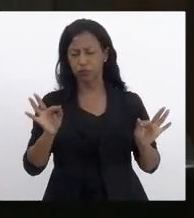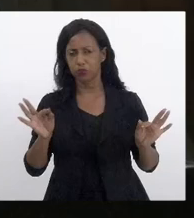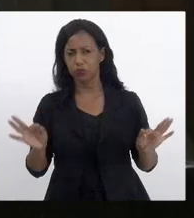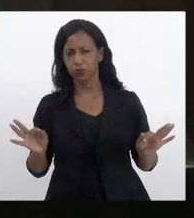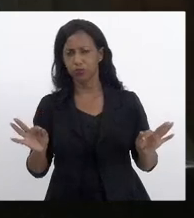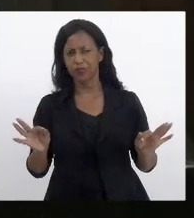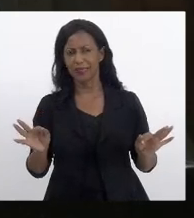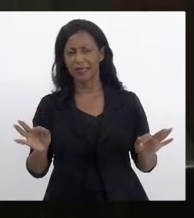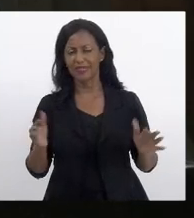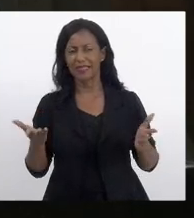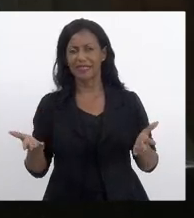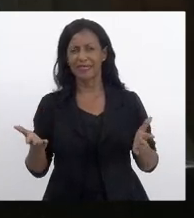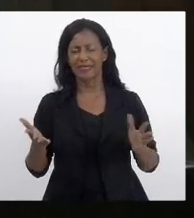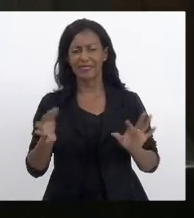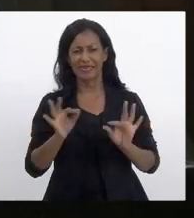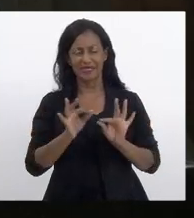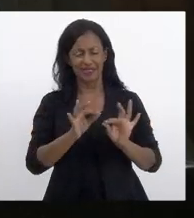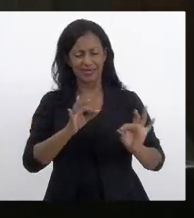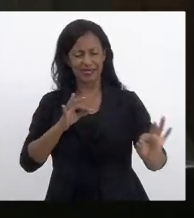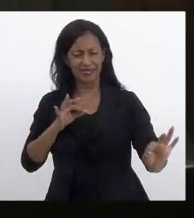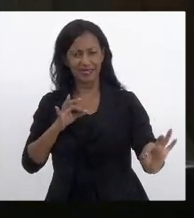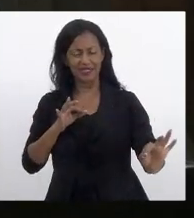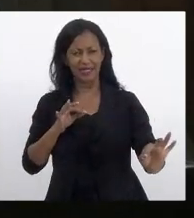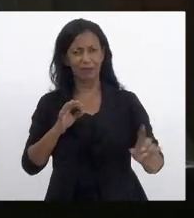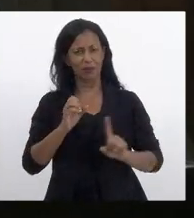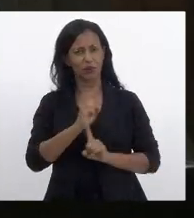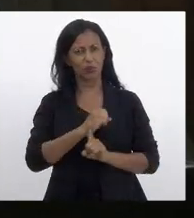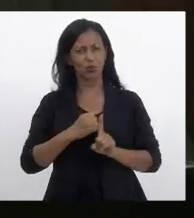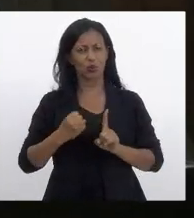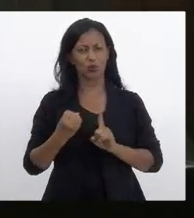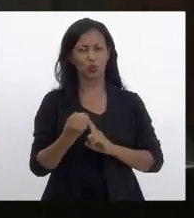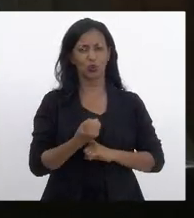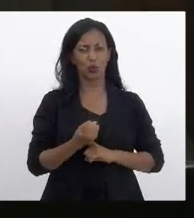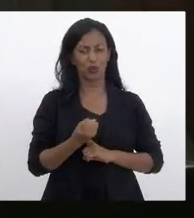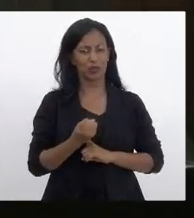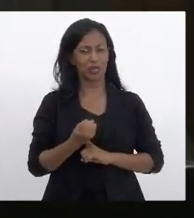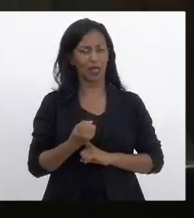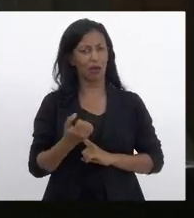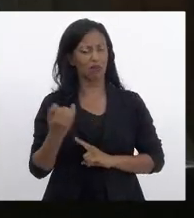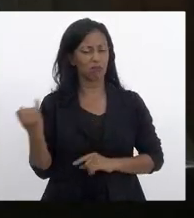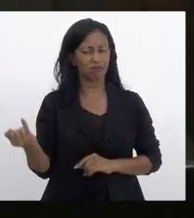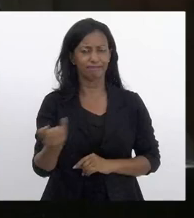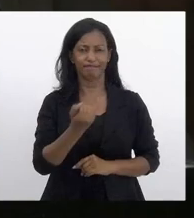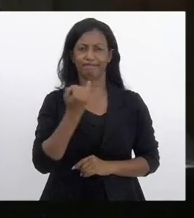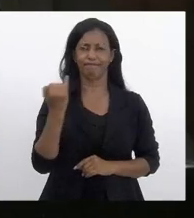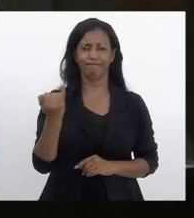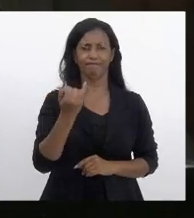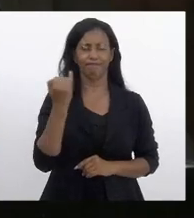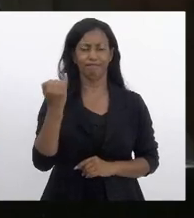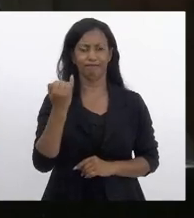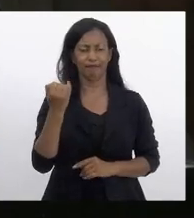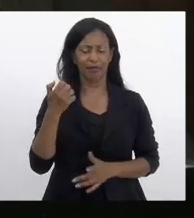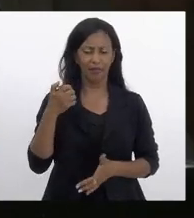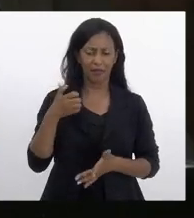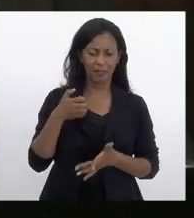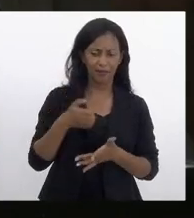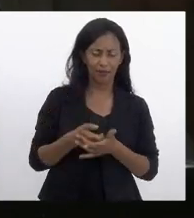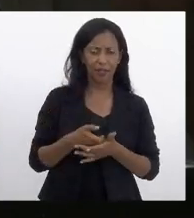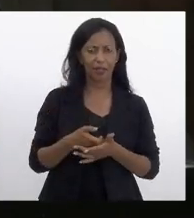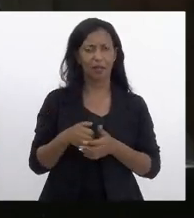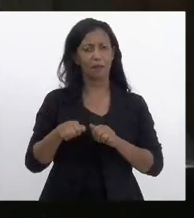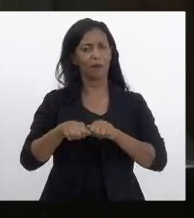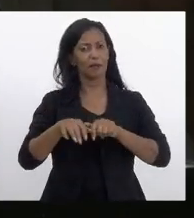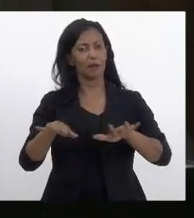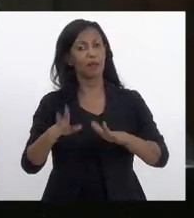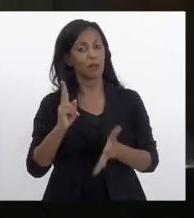de quarentena, de distanciamento social, absolutamente imprescindível para o enfrentamento à pandemia, que ainda não